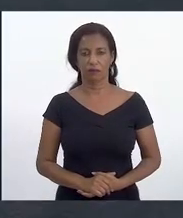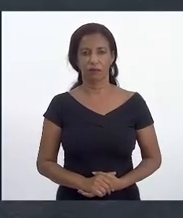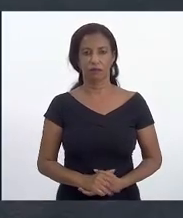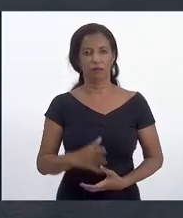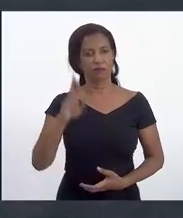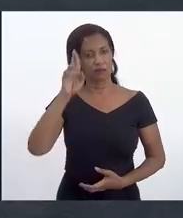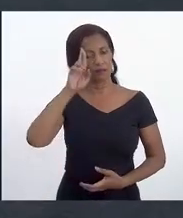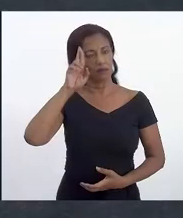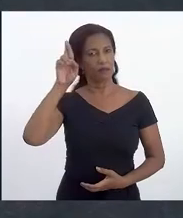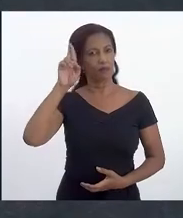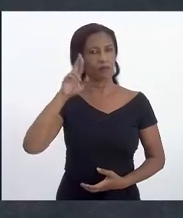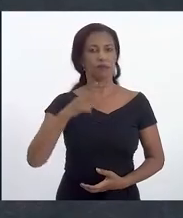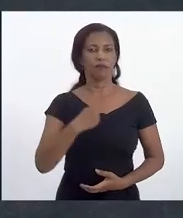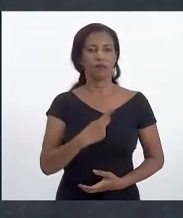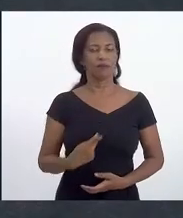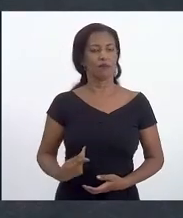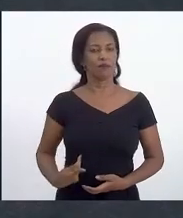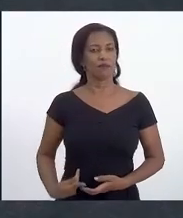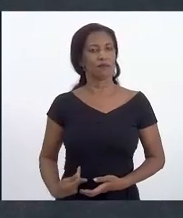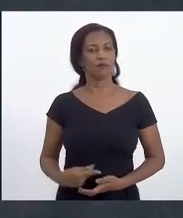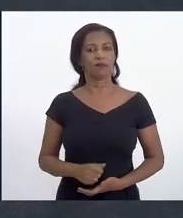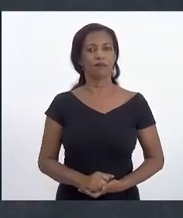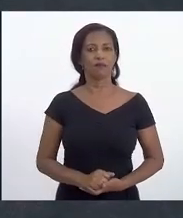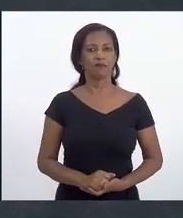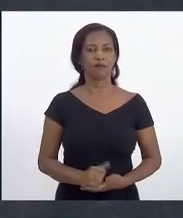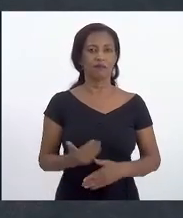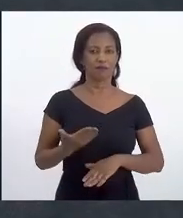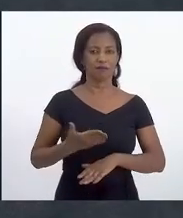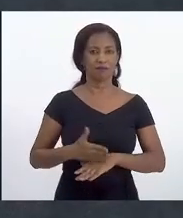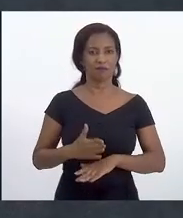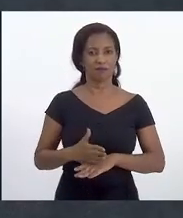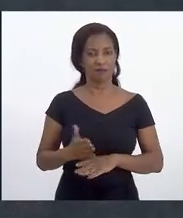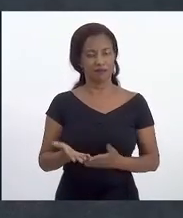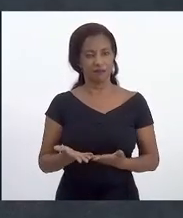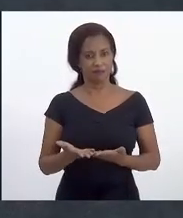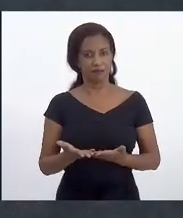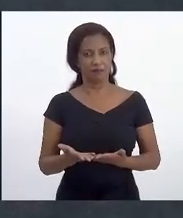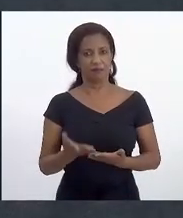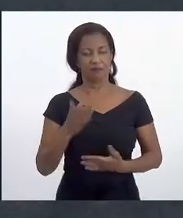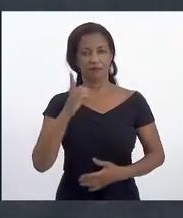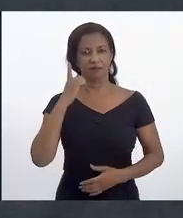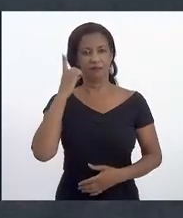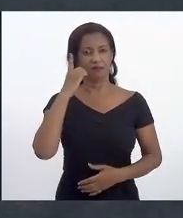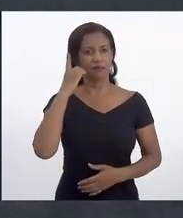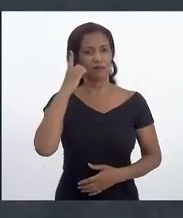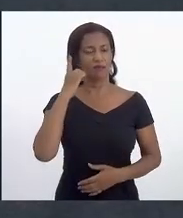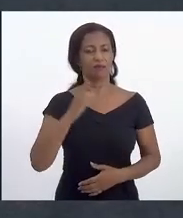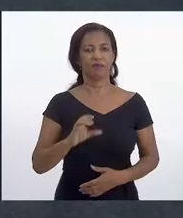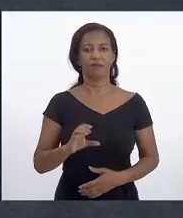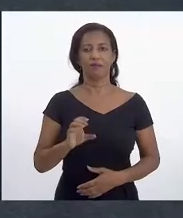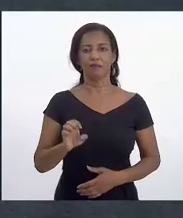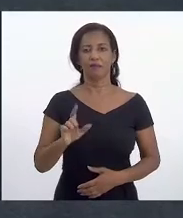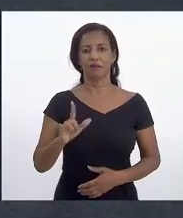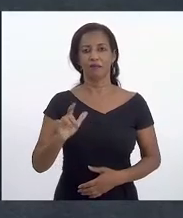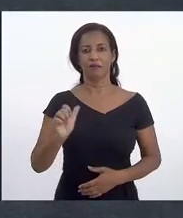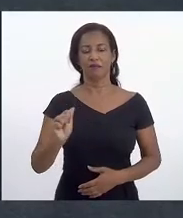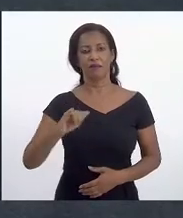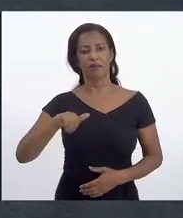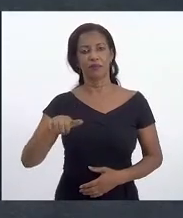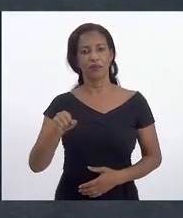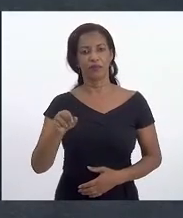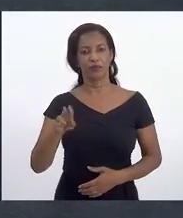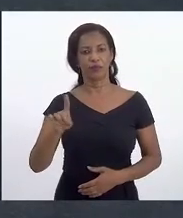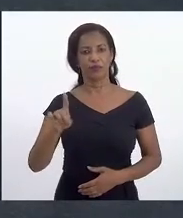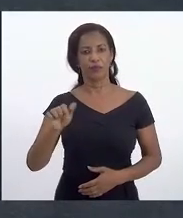chora presidente em exercício deputada Célia Jordão